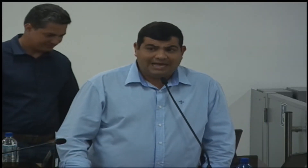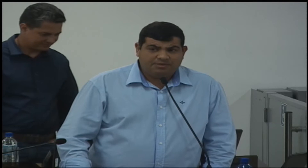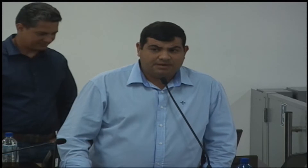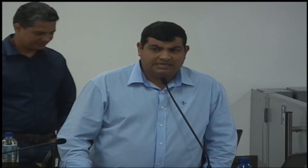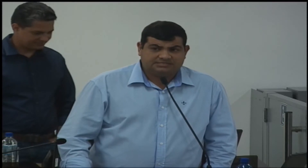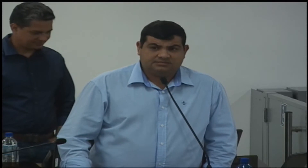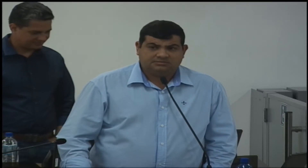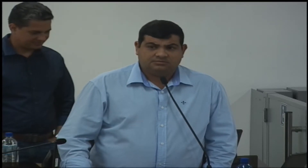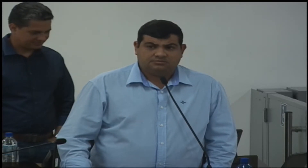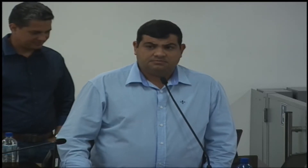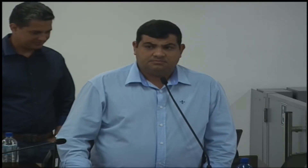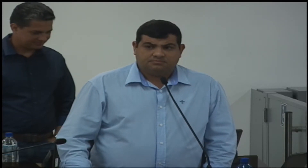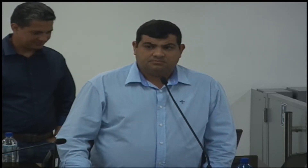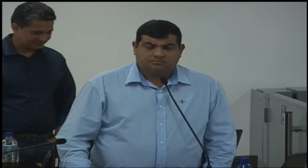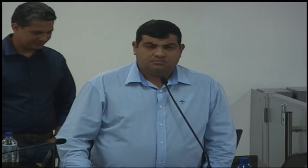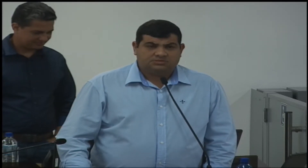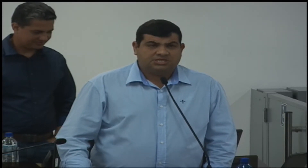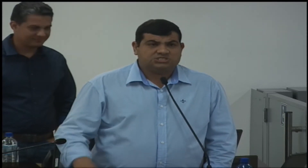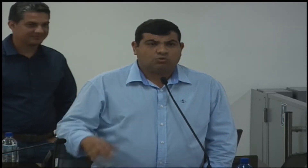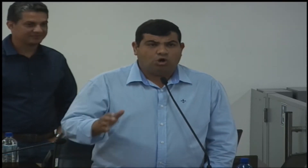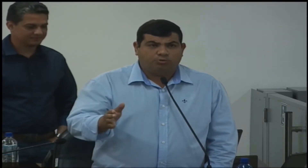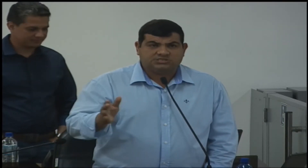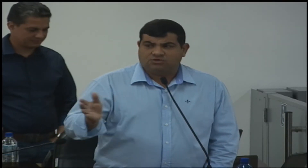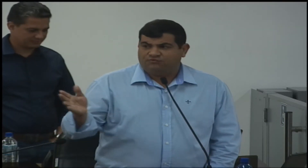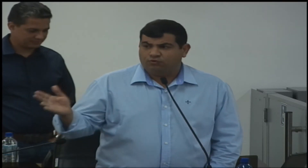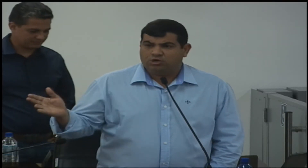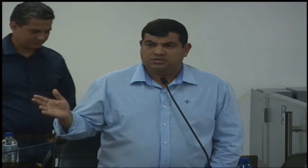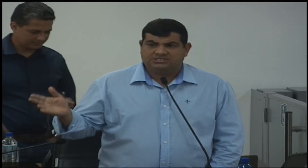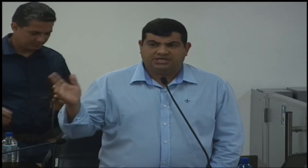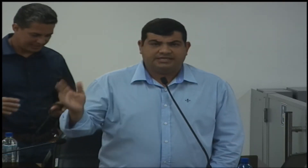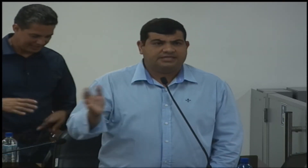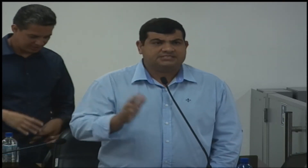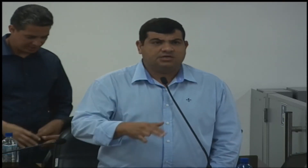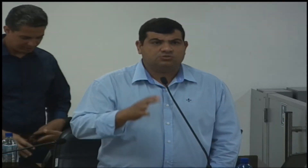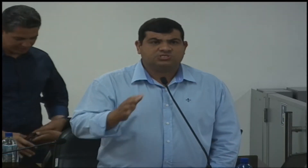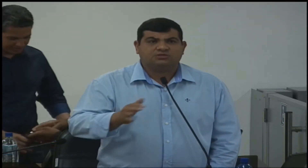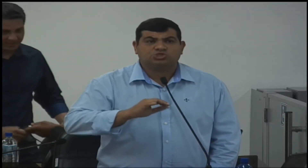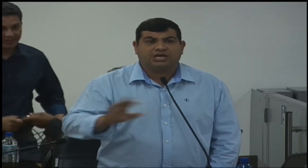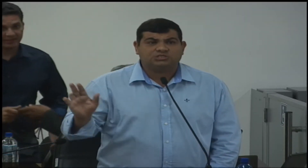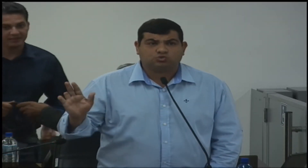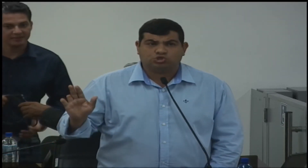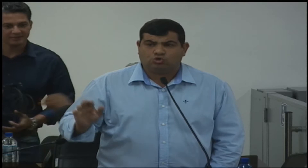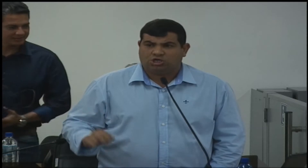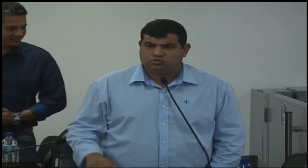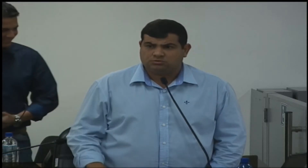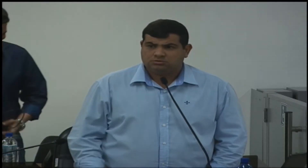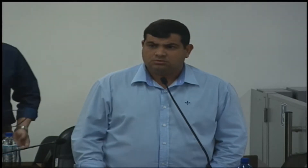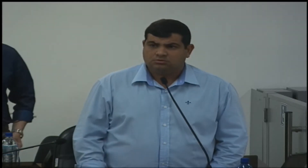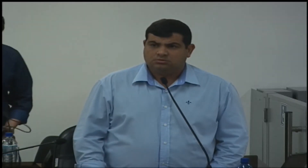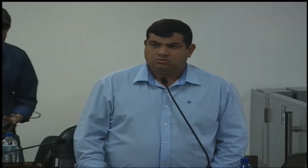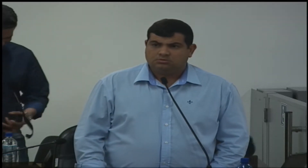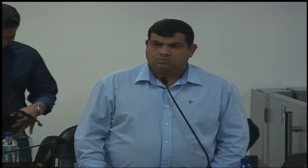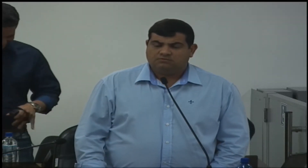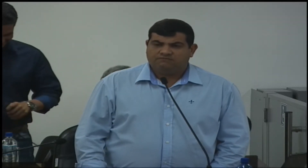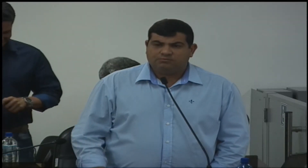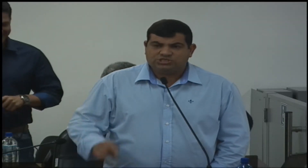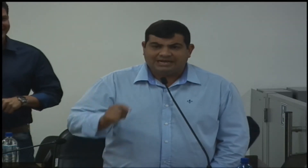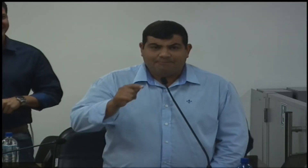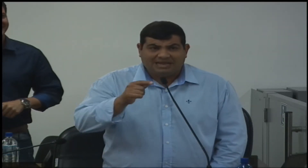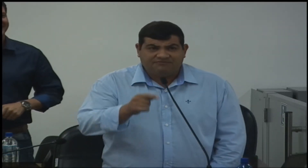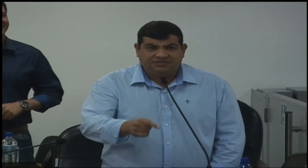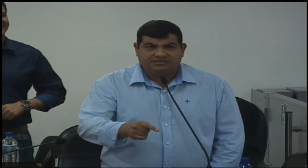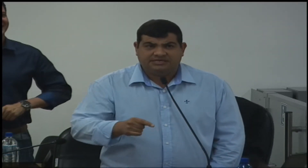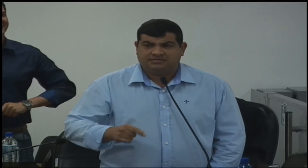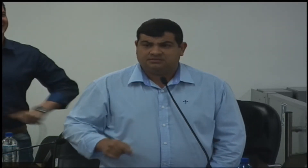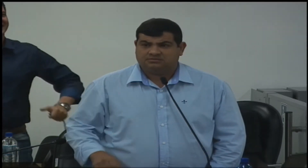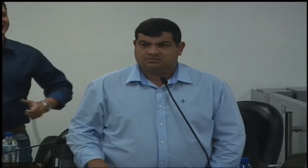não cabe mais. Seja qual posição for, da direita, da esquerda, do centro, chega discurso de ódio. Vamos zelar